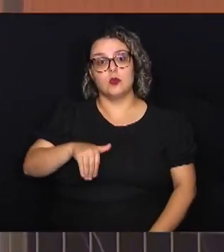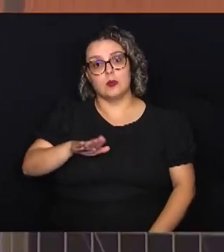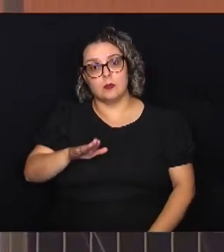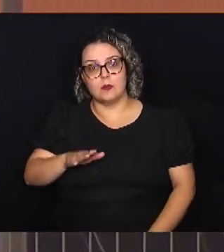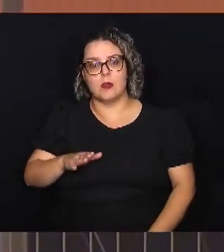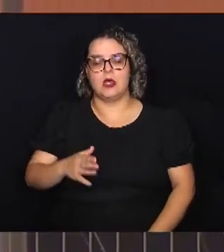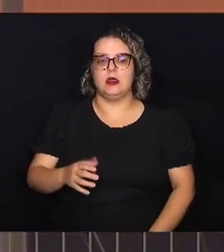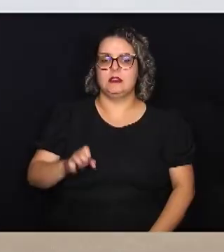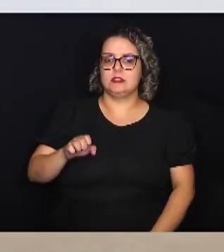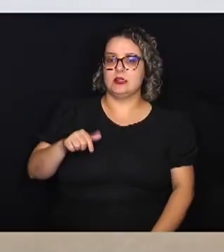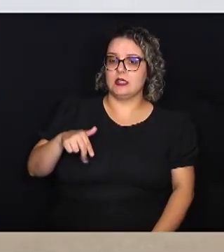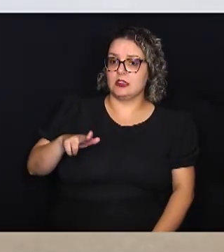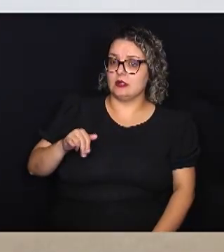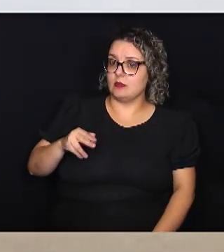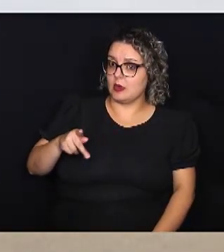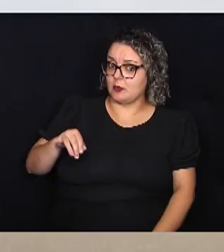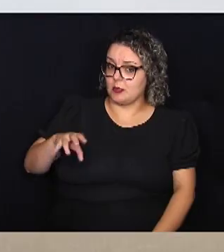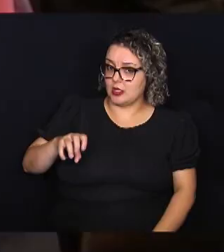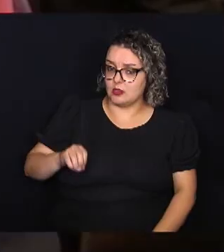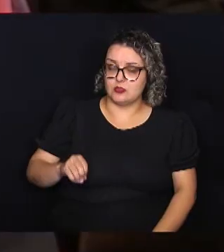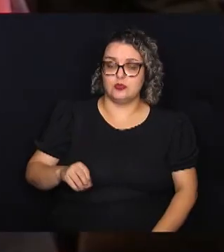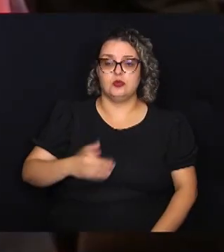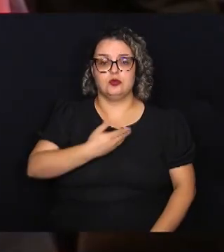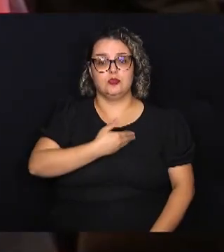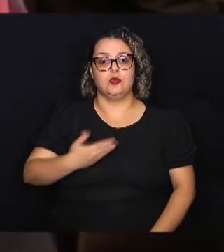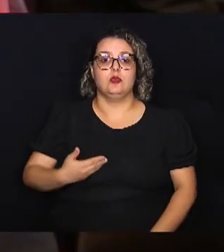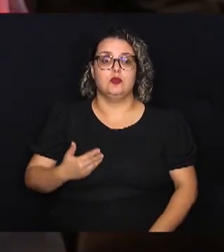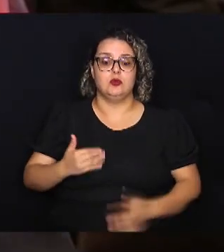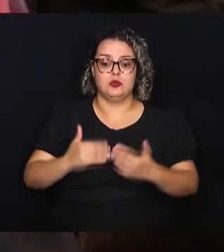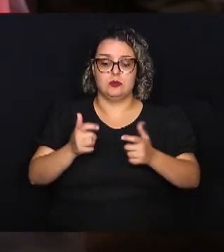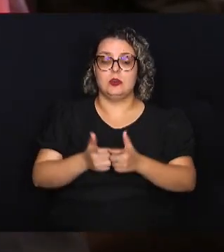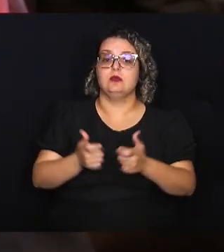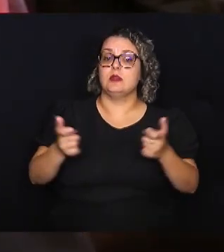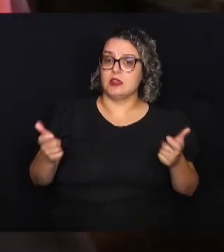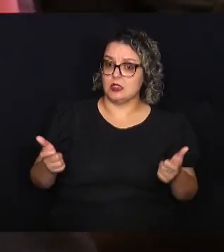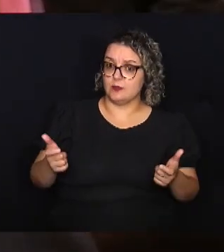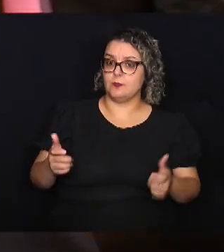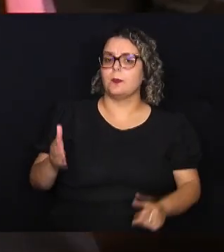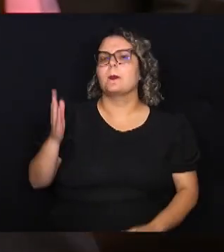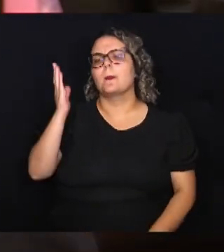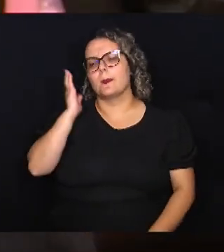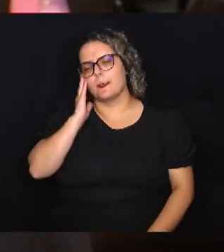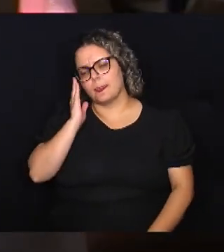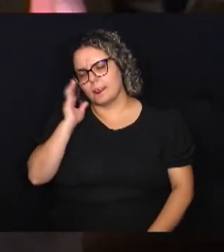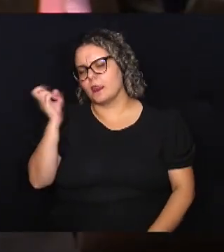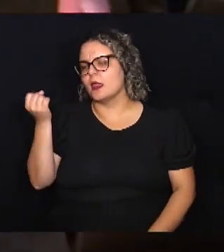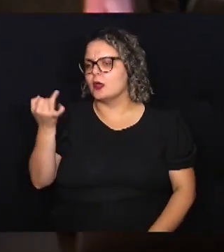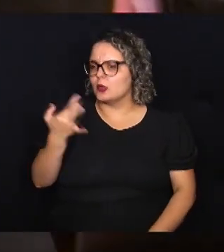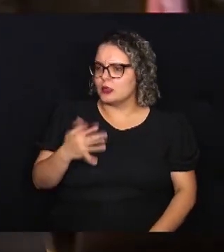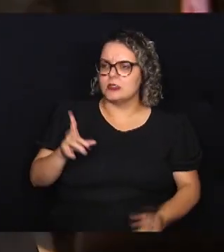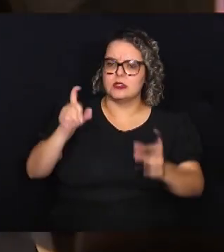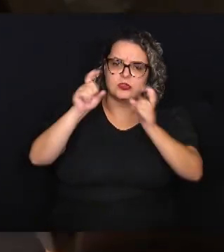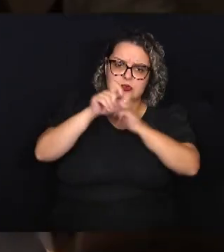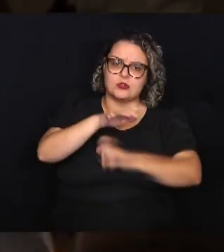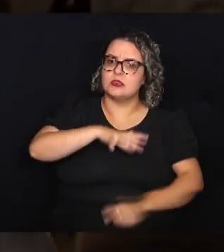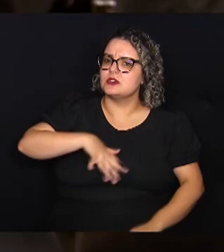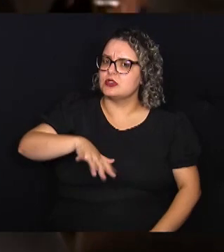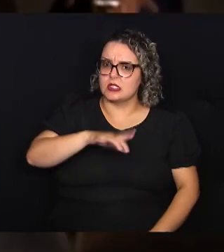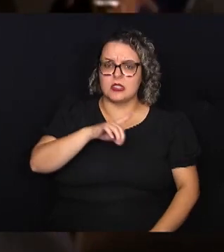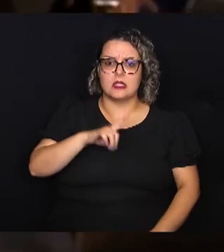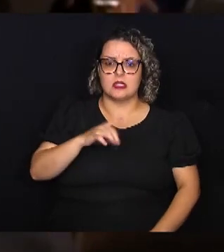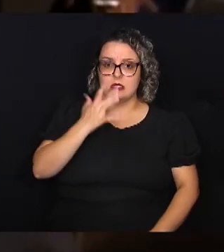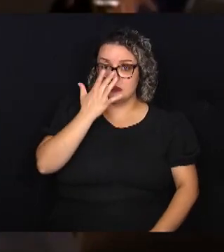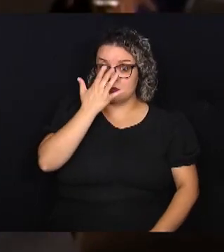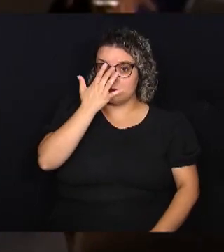equipamentos públicos e desenvolvimento é grande. Sabemos de quantas dificuldades aquela região tem. É uma região